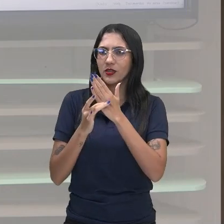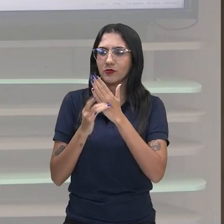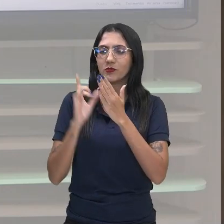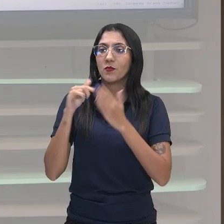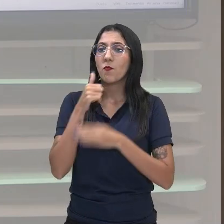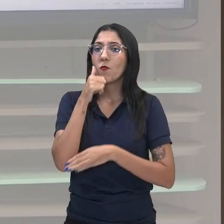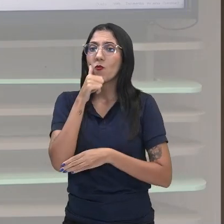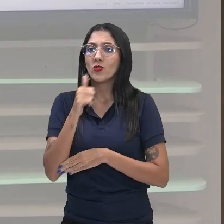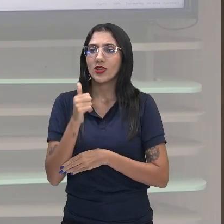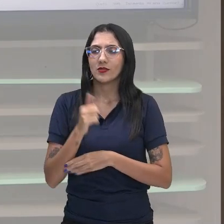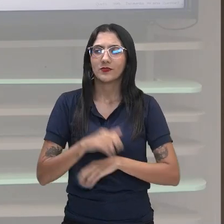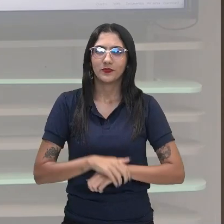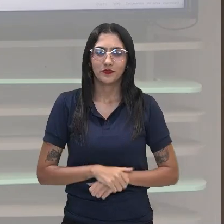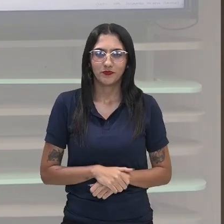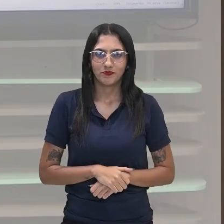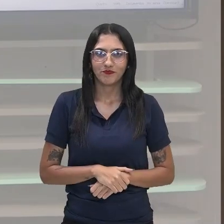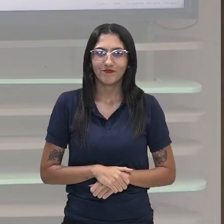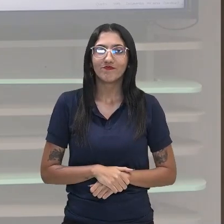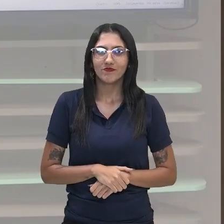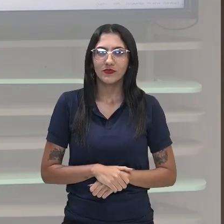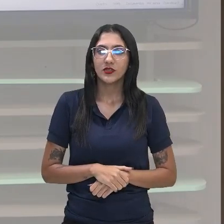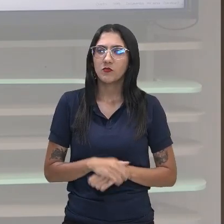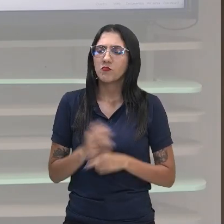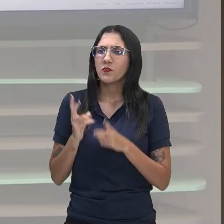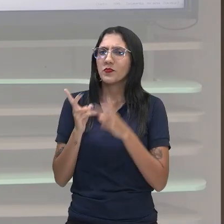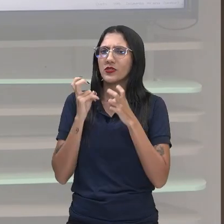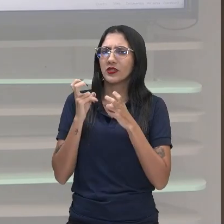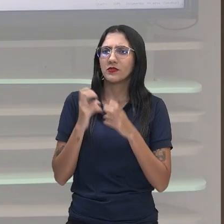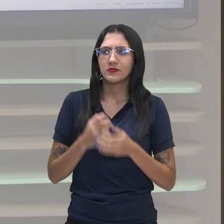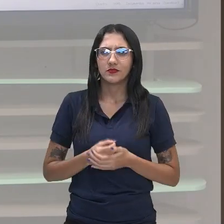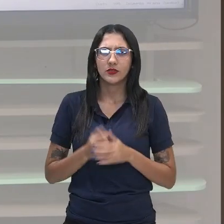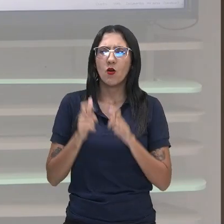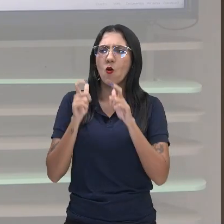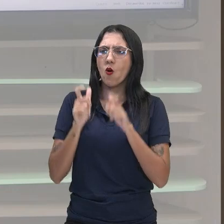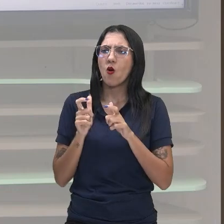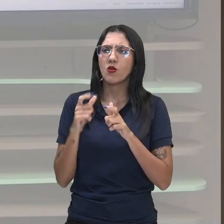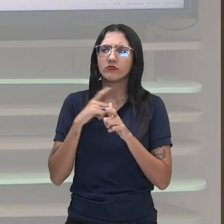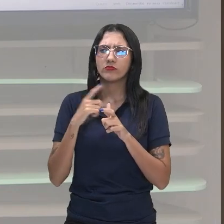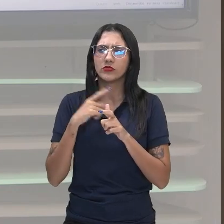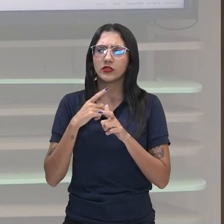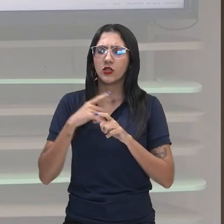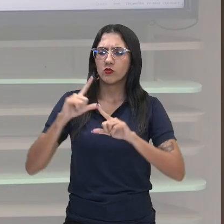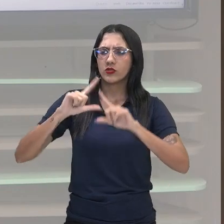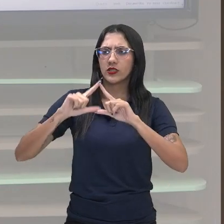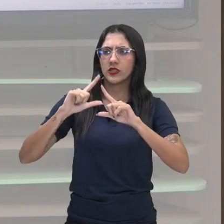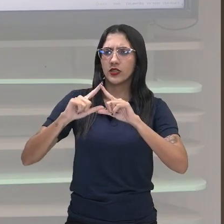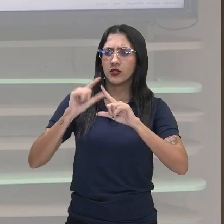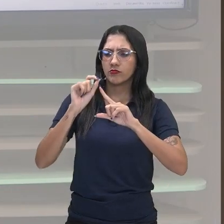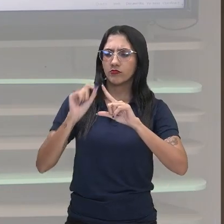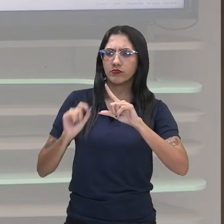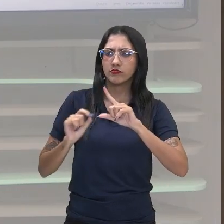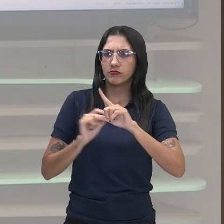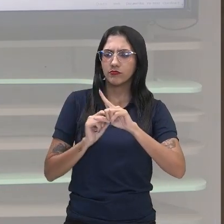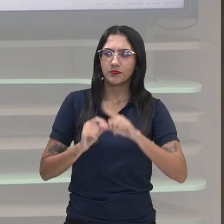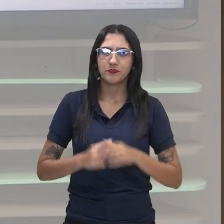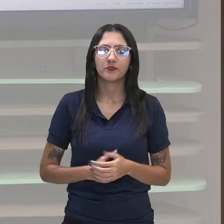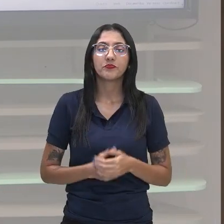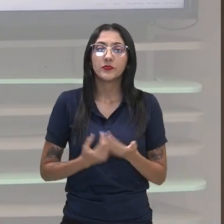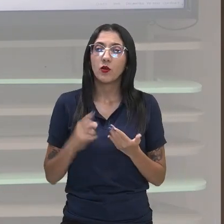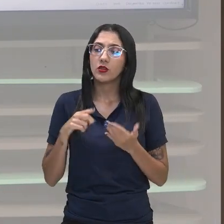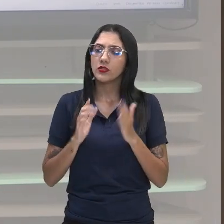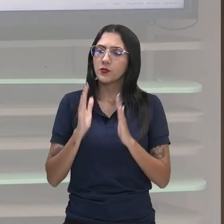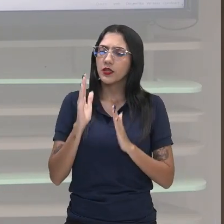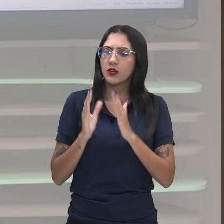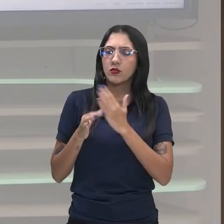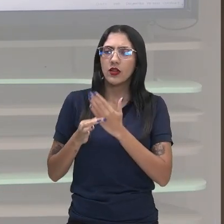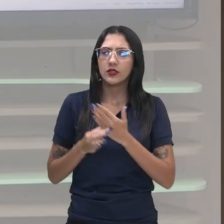aonde é que nós podemos encontrar um triângulo nessa obra de arte? Ora, a partir do Renascimento foi utilizado